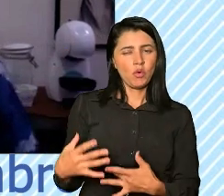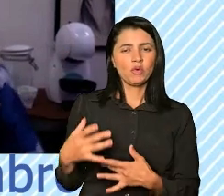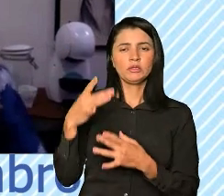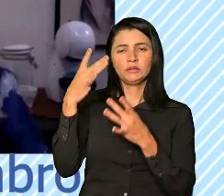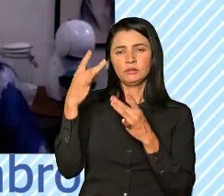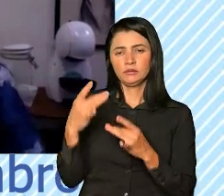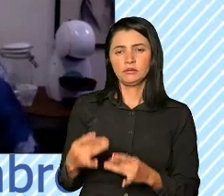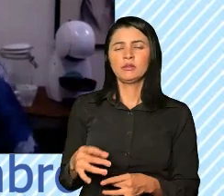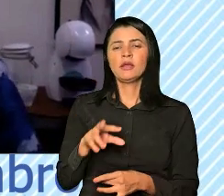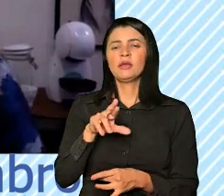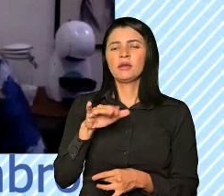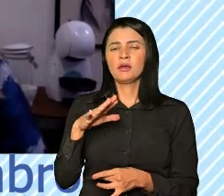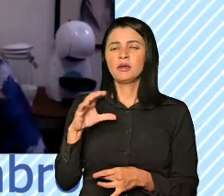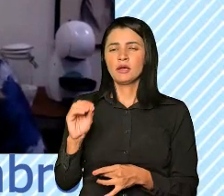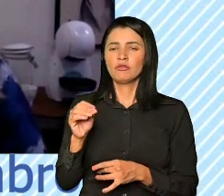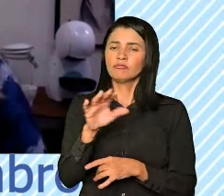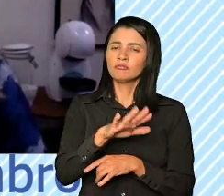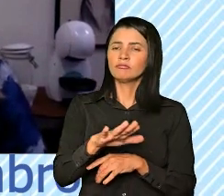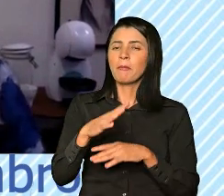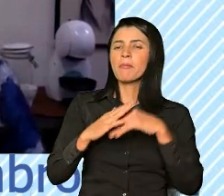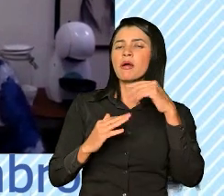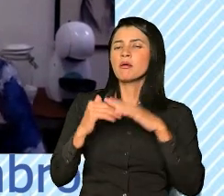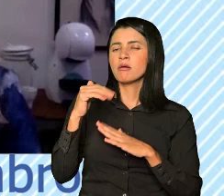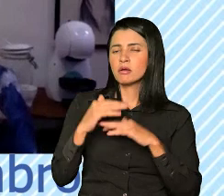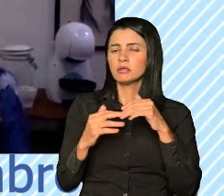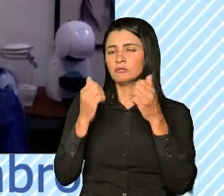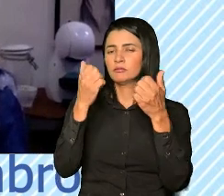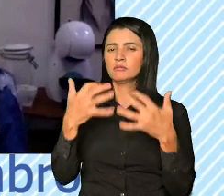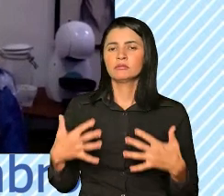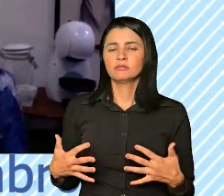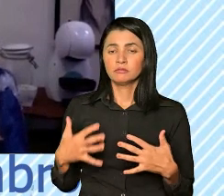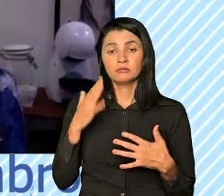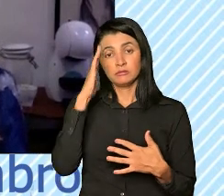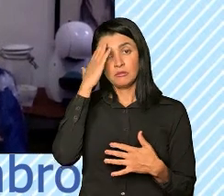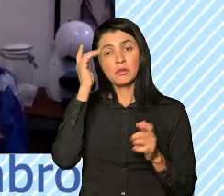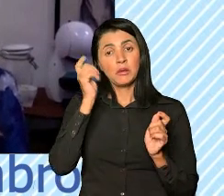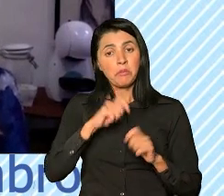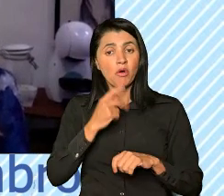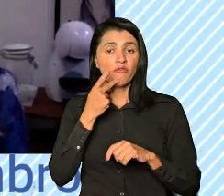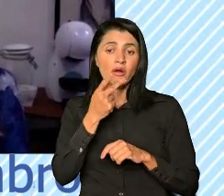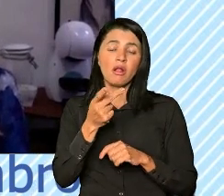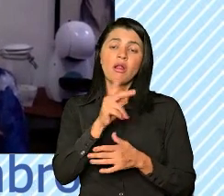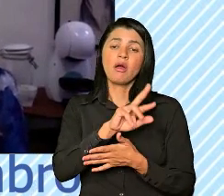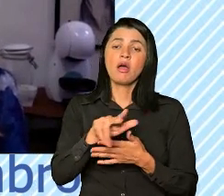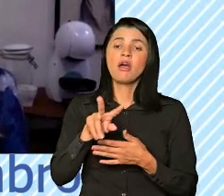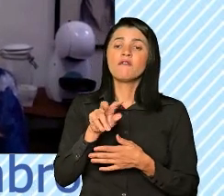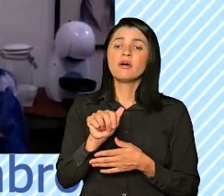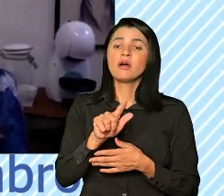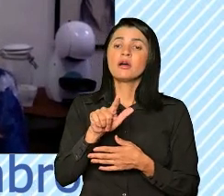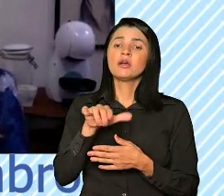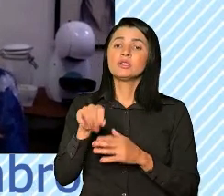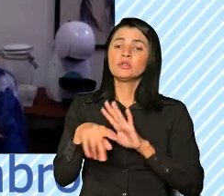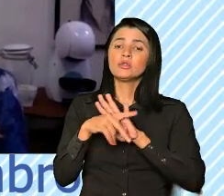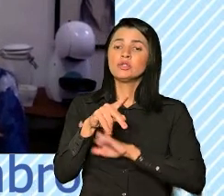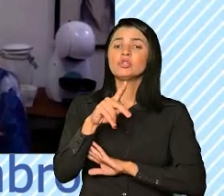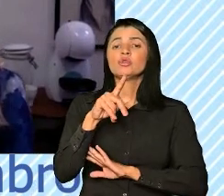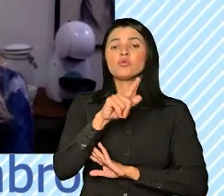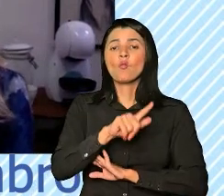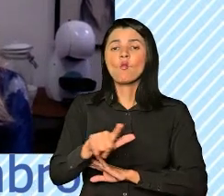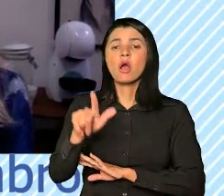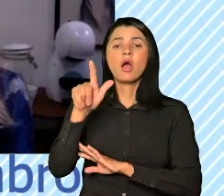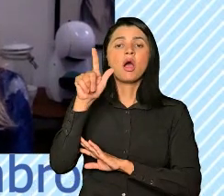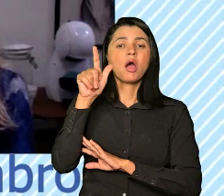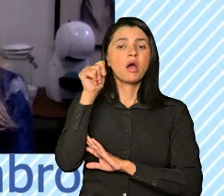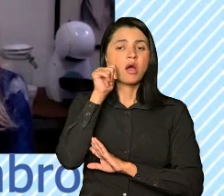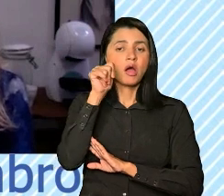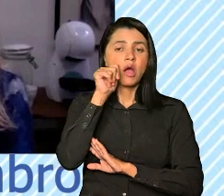ou prática, para a gente entender que, na verdade, pode-se falar em vazios da mulher na memória coletiva brasileira, né, de